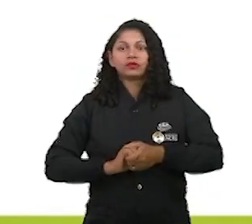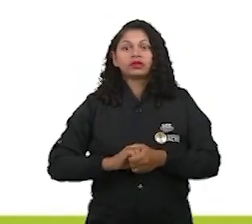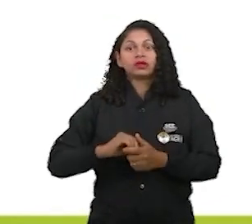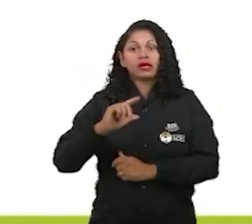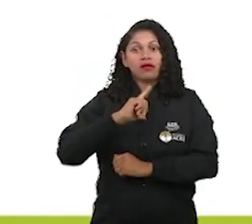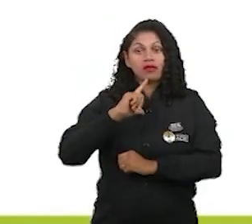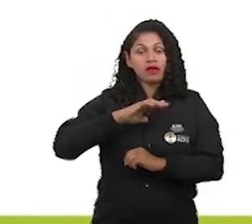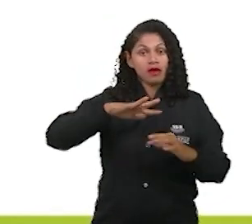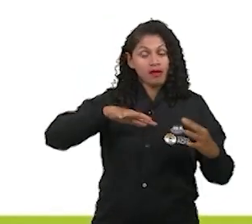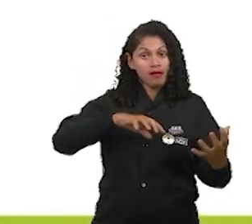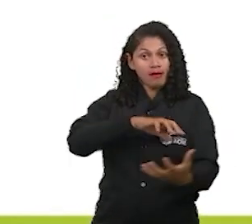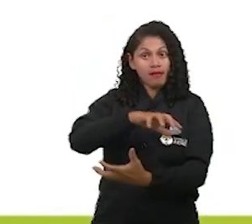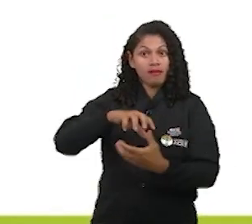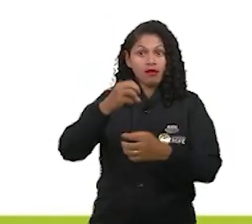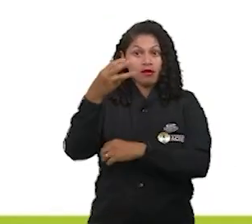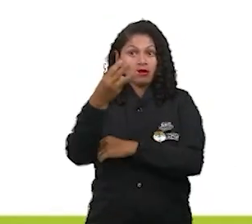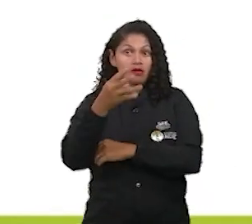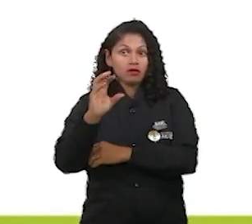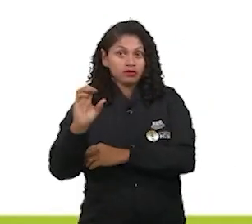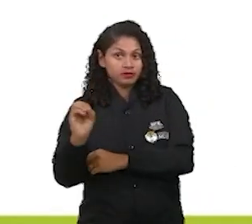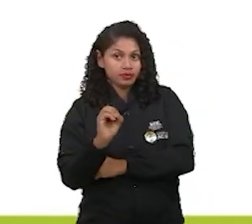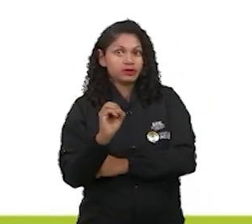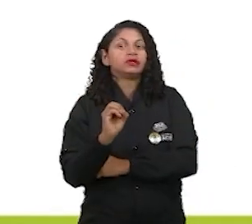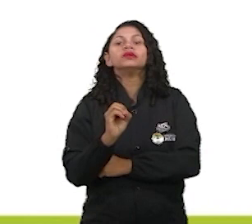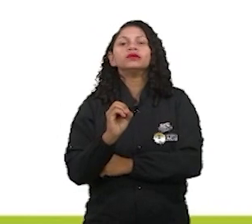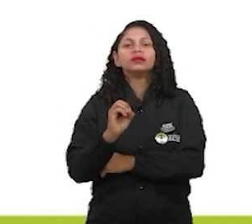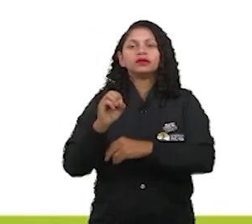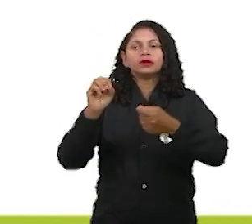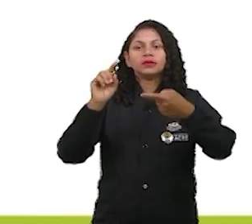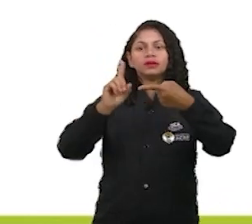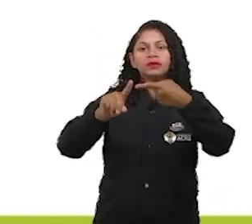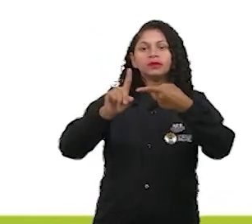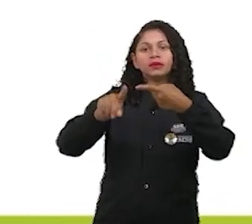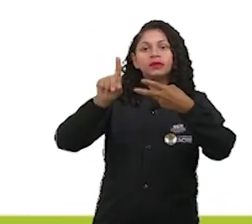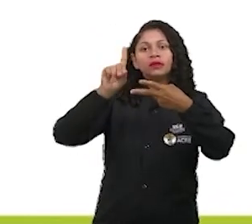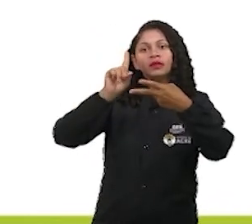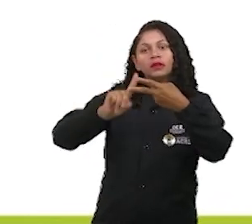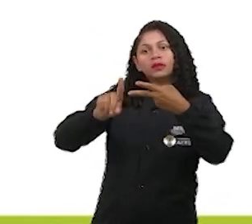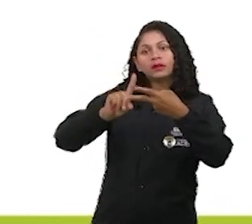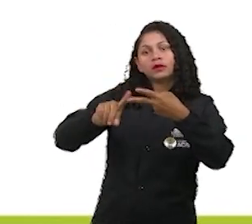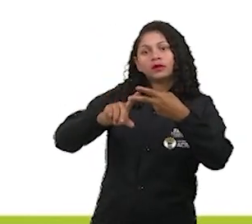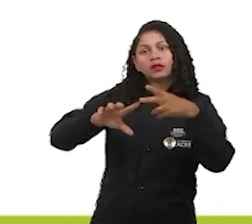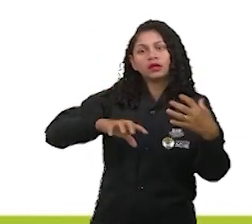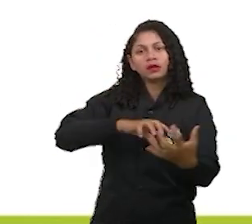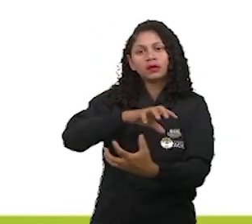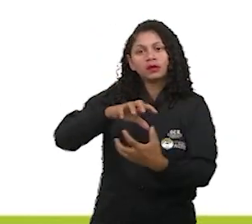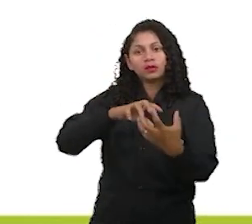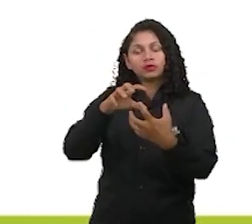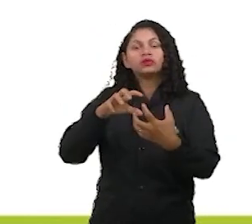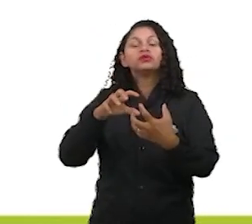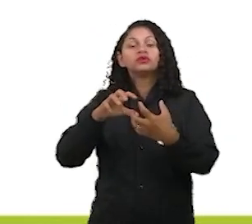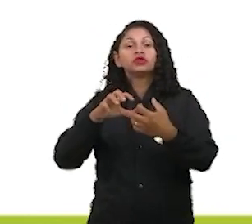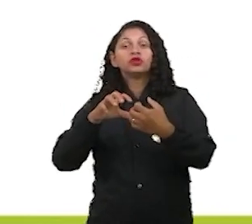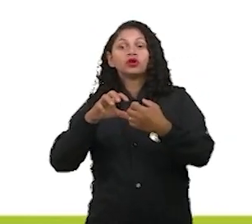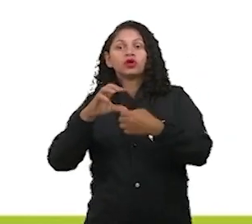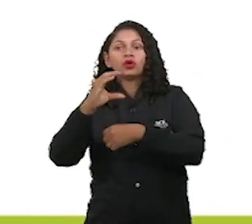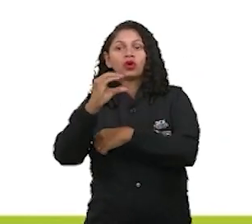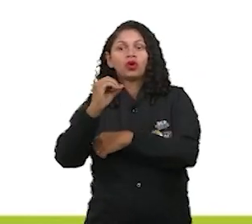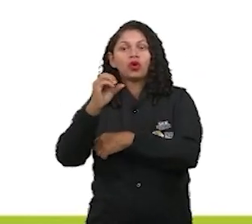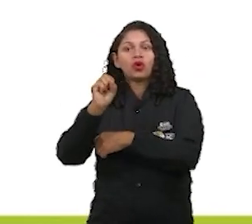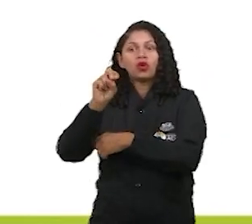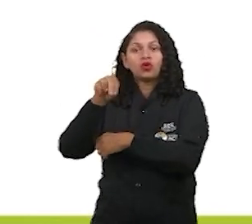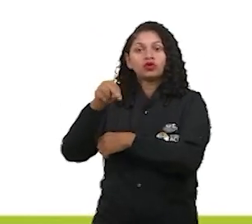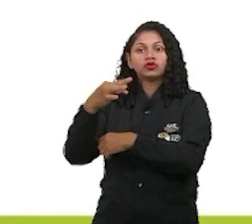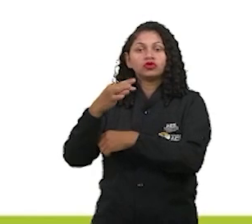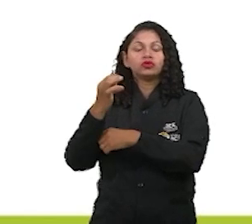com Getúlio Vargas, temos a Revolução Constitucionalista. No mundo nós temos